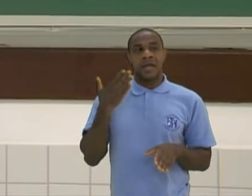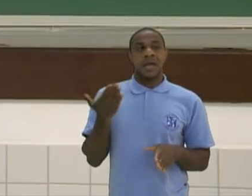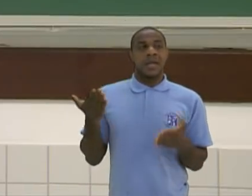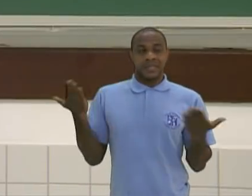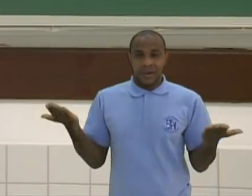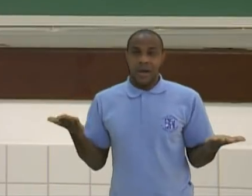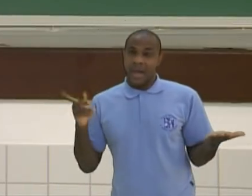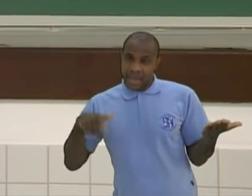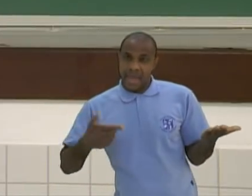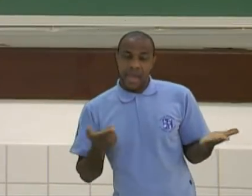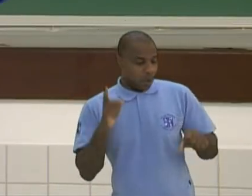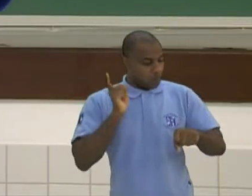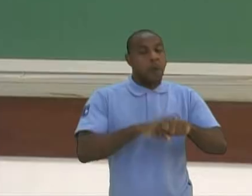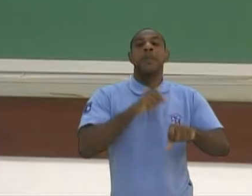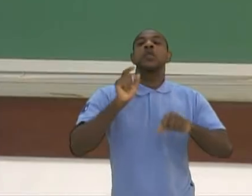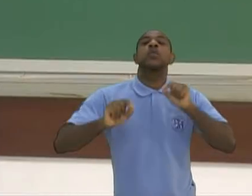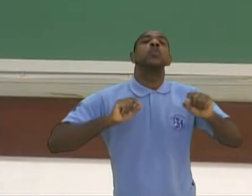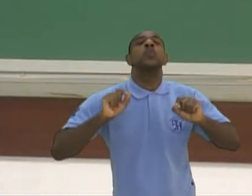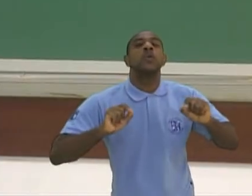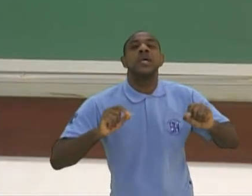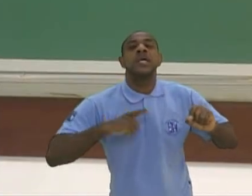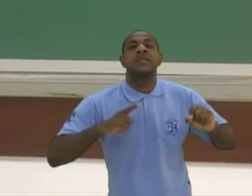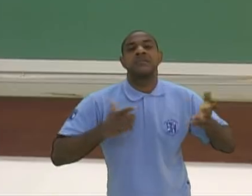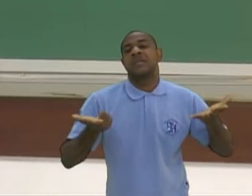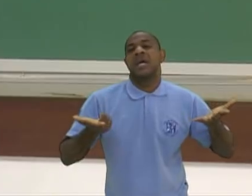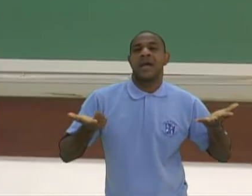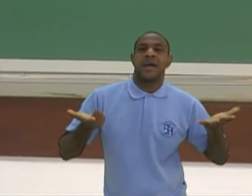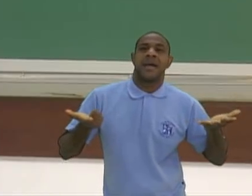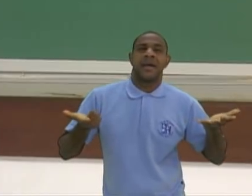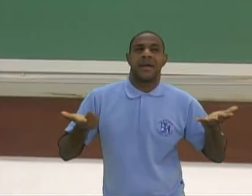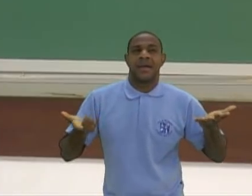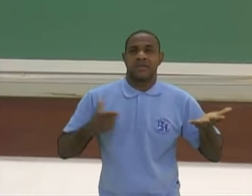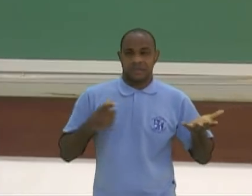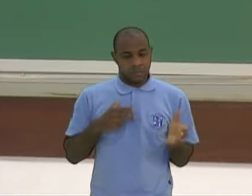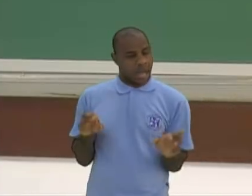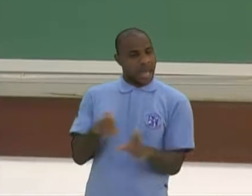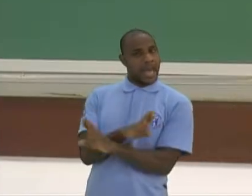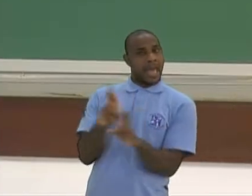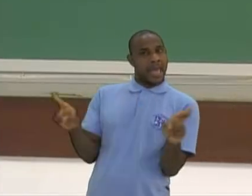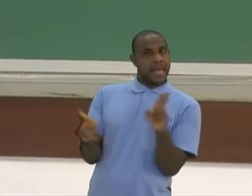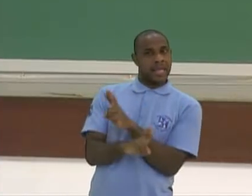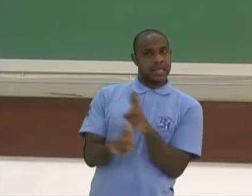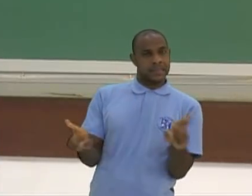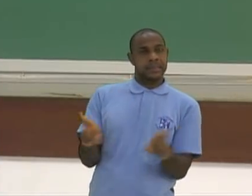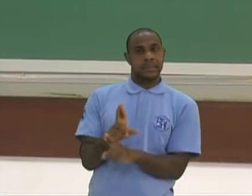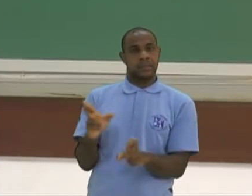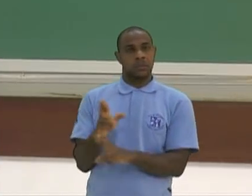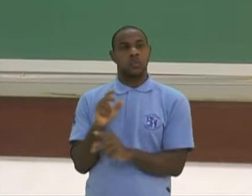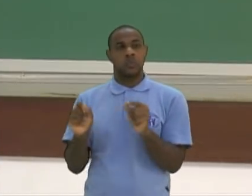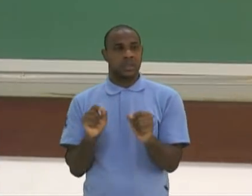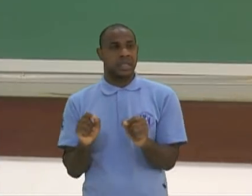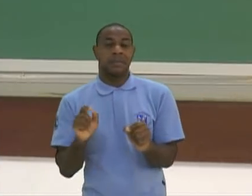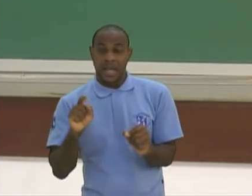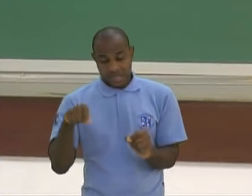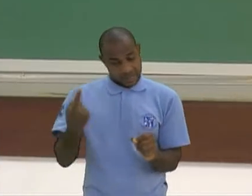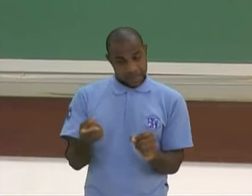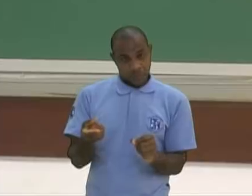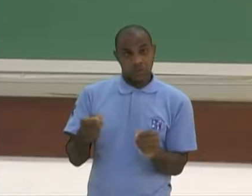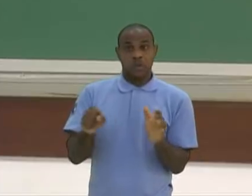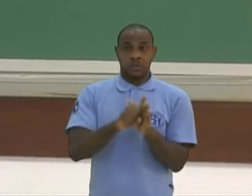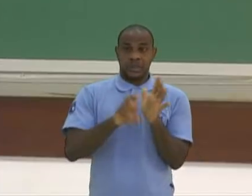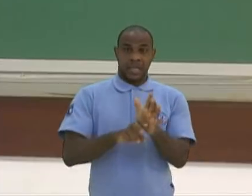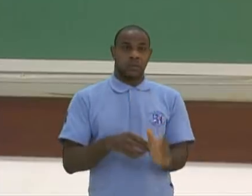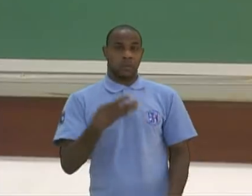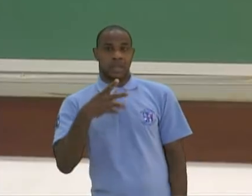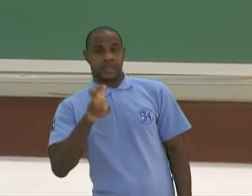isso. Então, há um momento também de uma espécie de uma relação amistosa, mas depois, no século IV, século